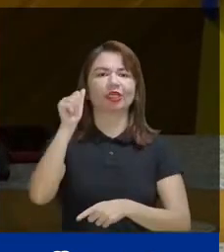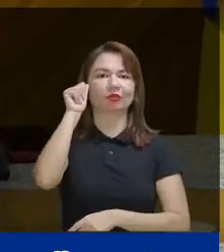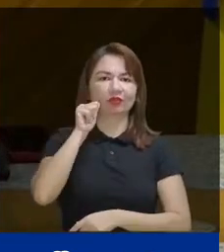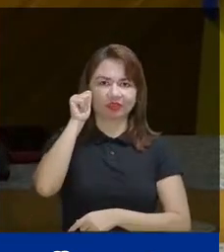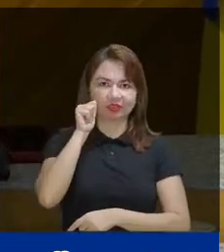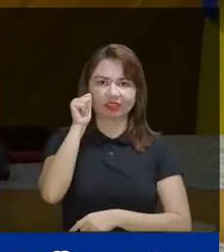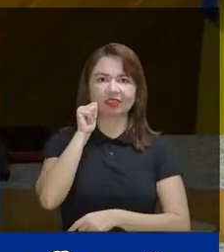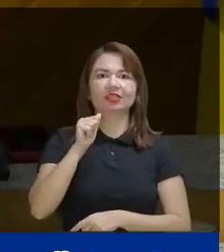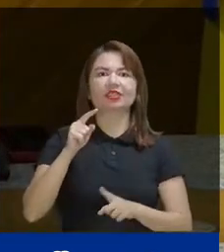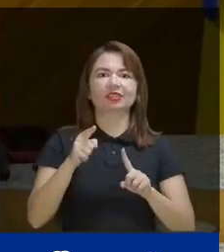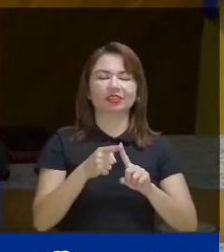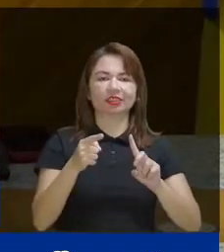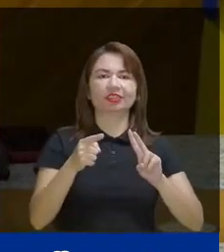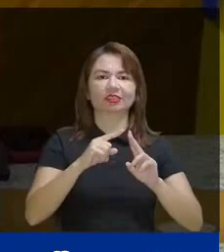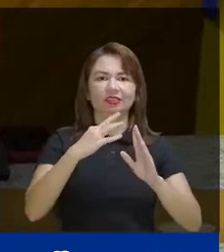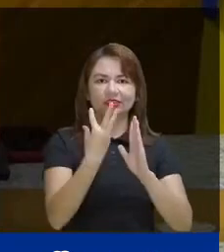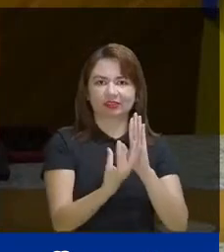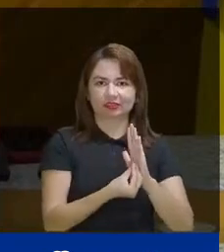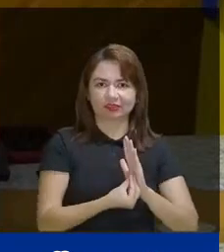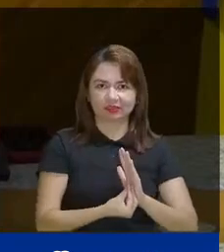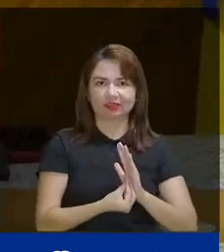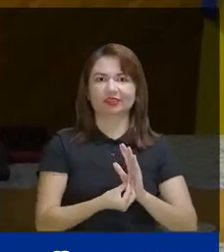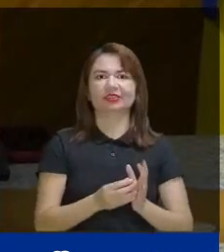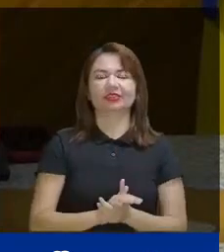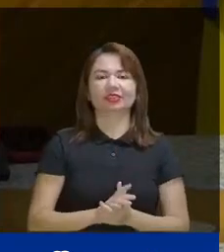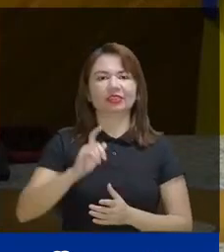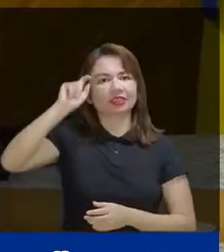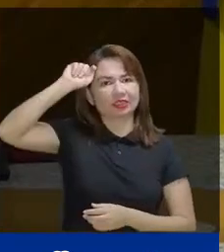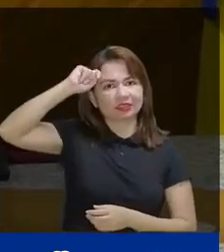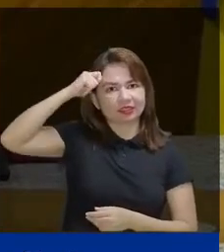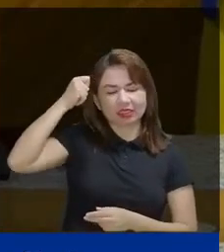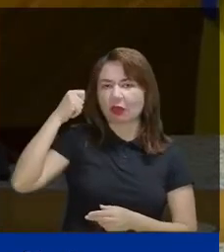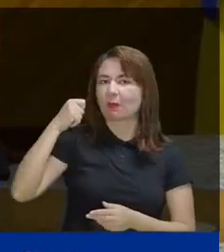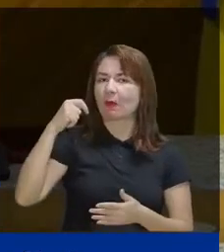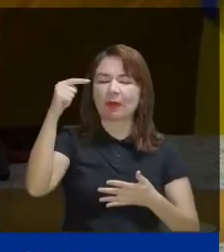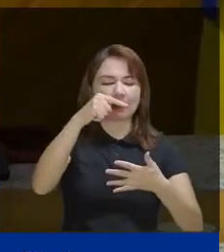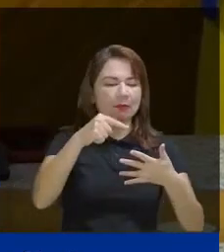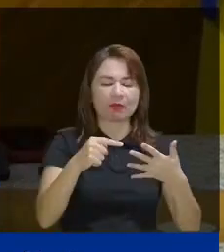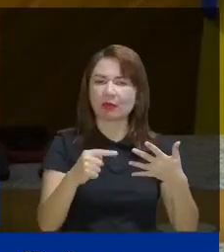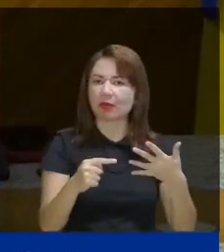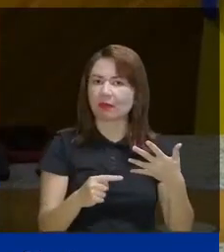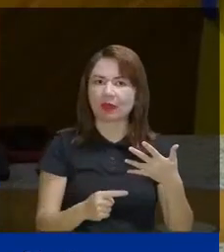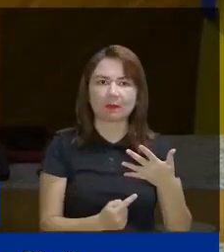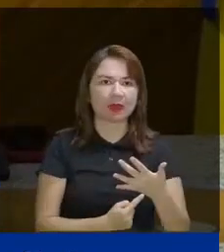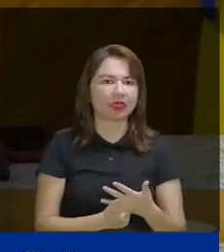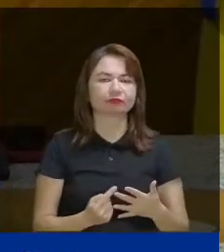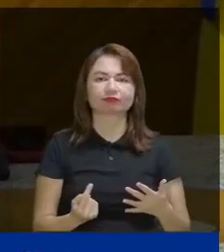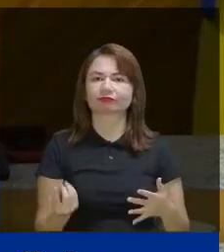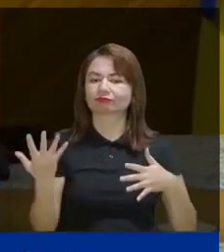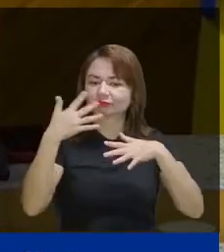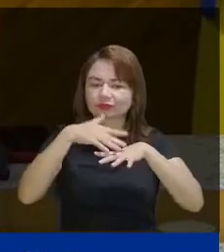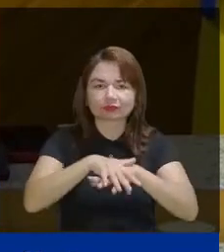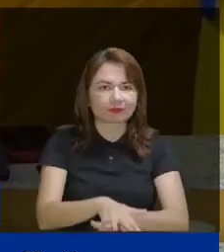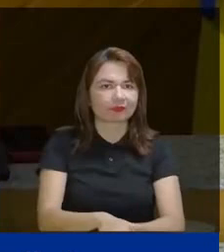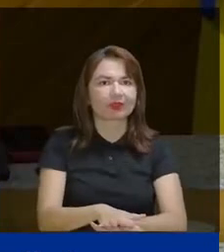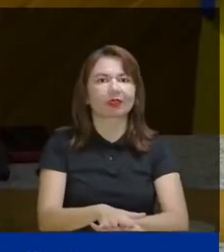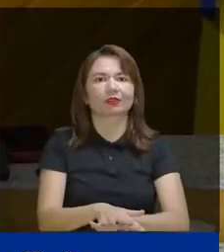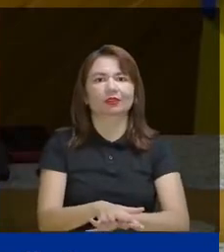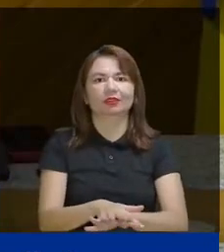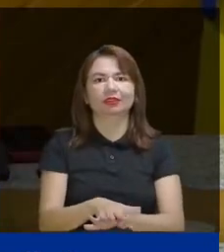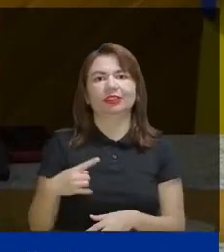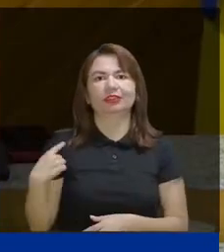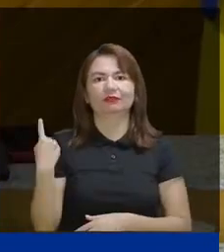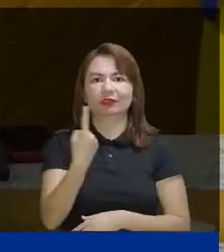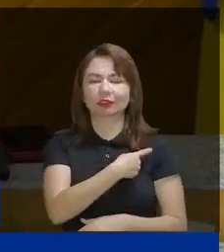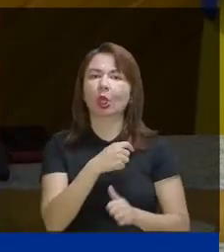mulheres, com os quilombolas, com os negros, enfim, essas pautas que são pautas inclusivas e nós não podemos, como magistrados,